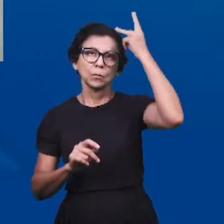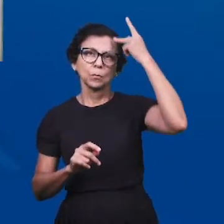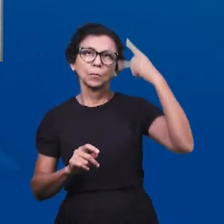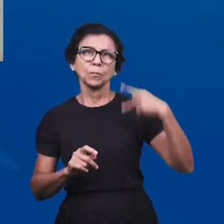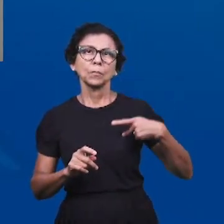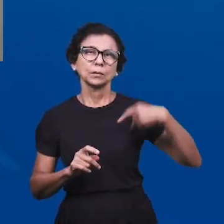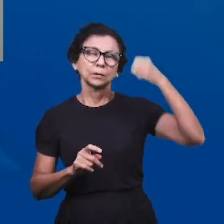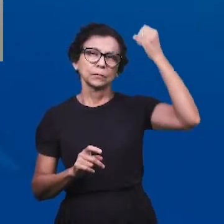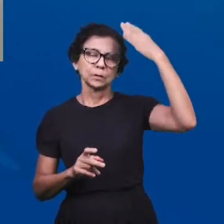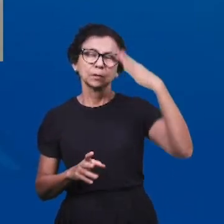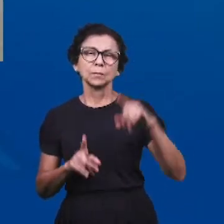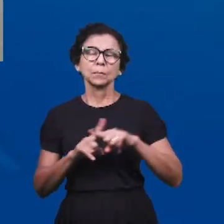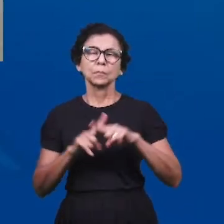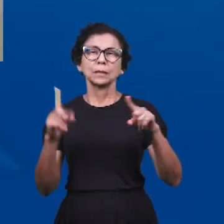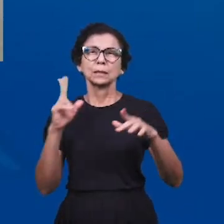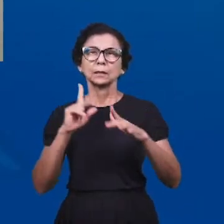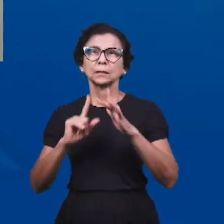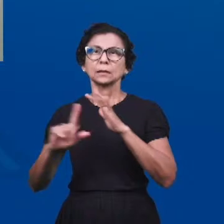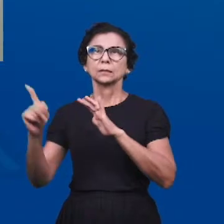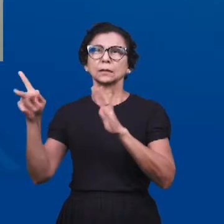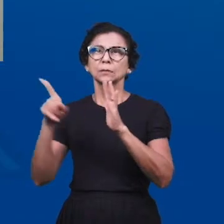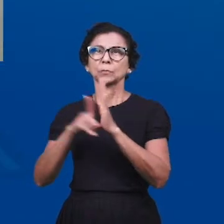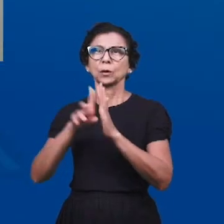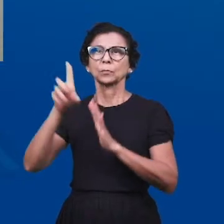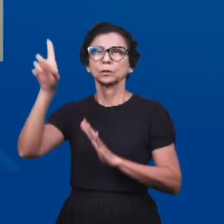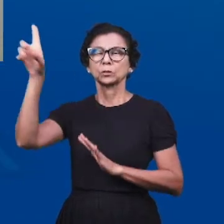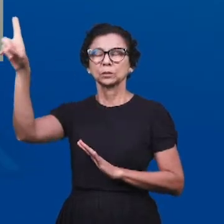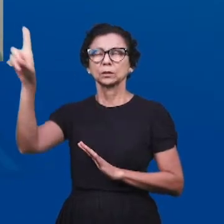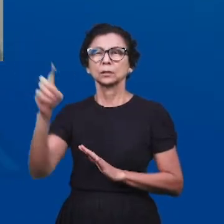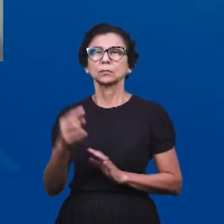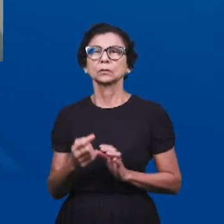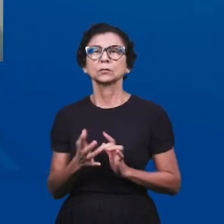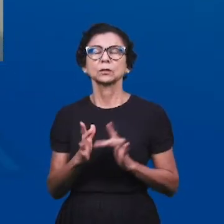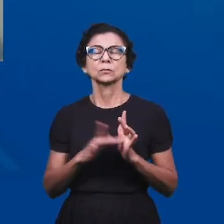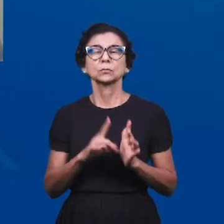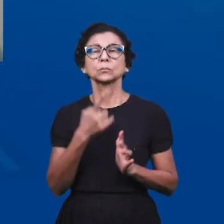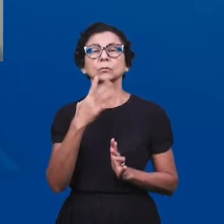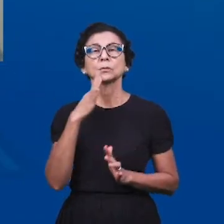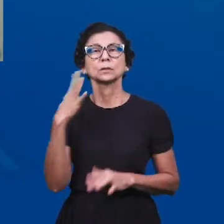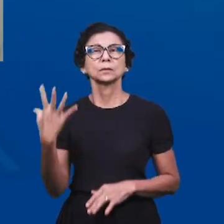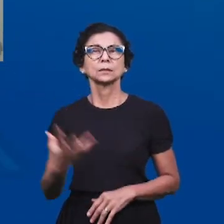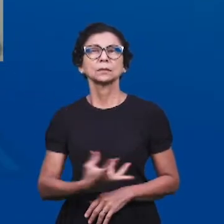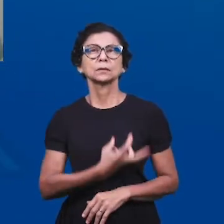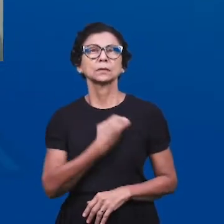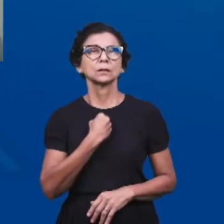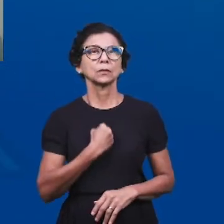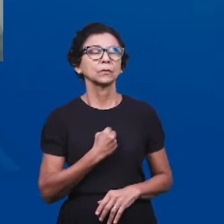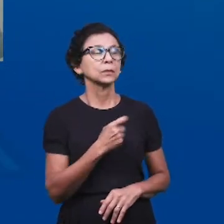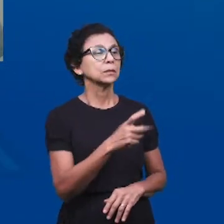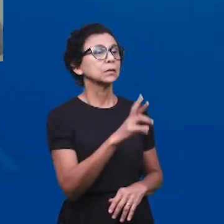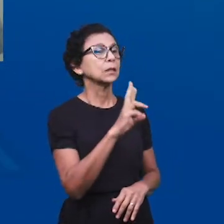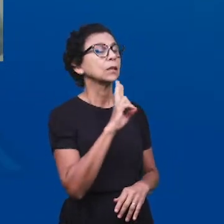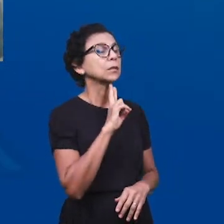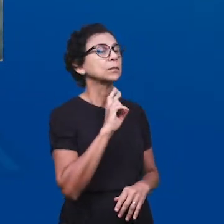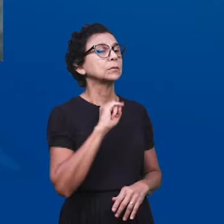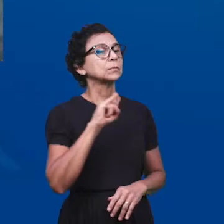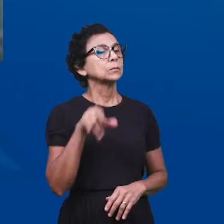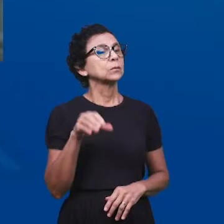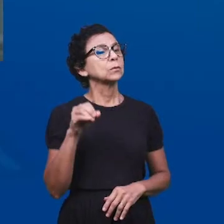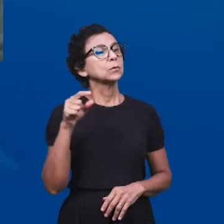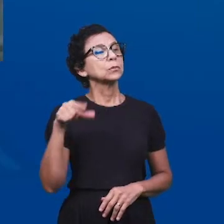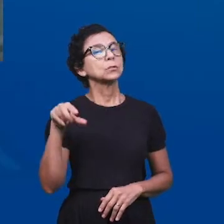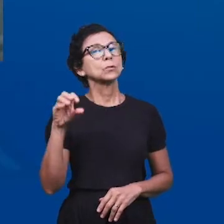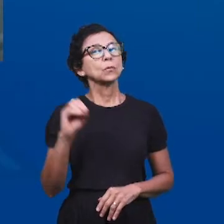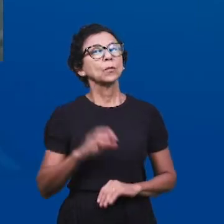Deus, nos revelando a verdade absoluta de Jesus como Salvador. Agora meu irmão também vai responder. João,